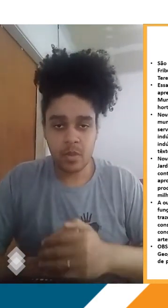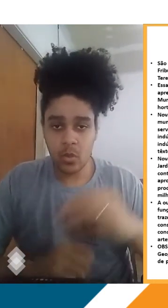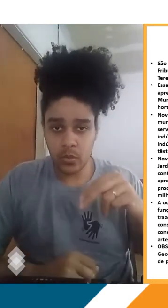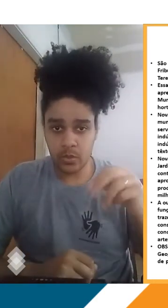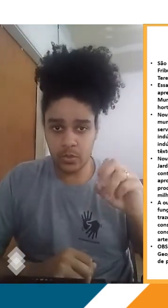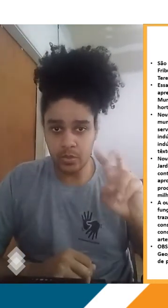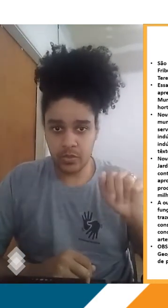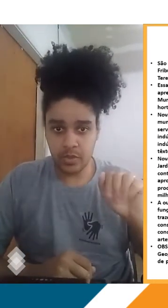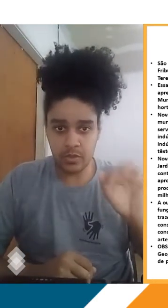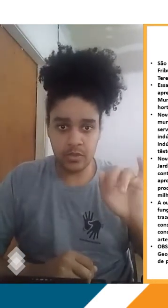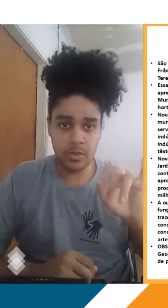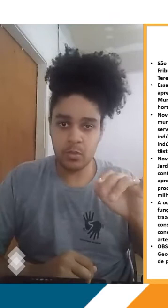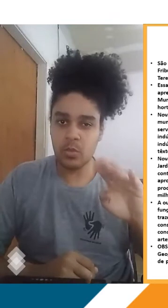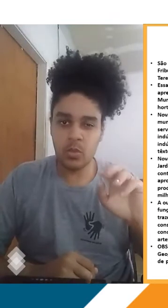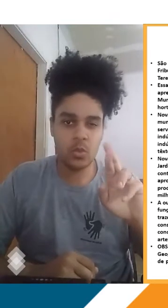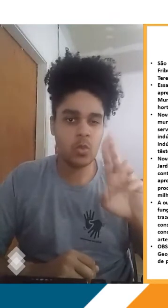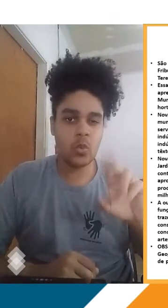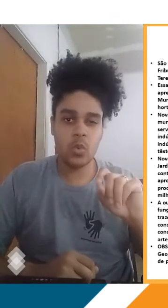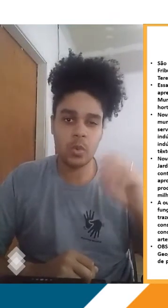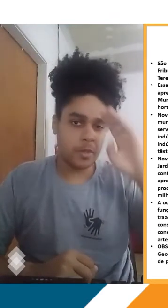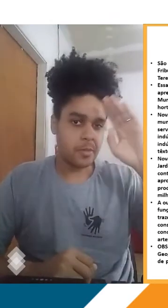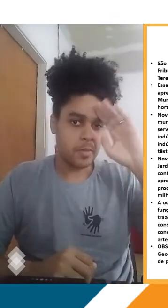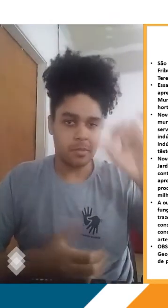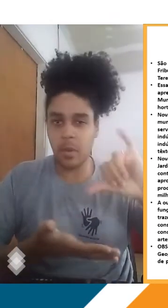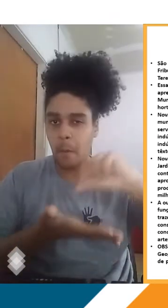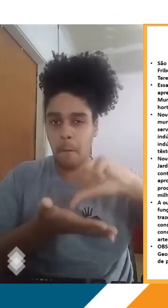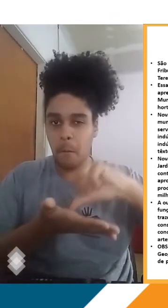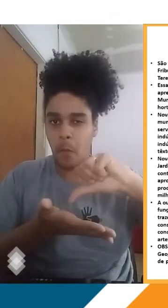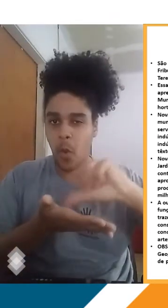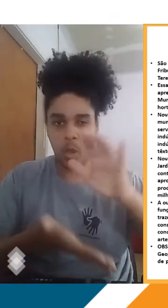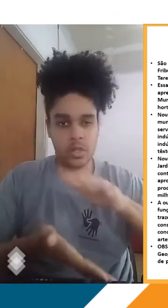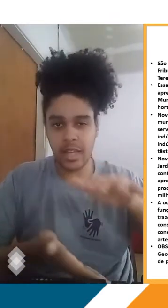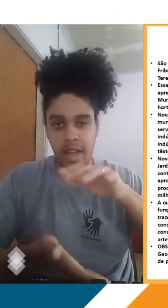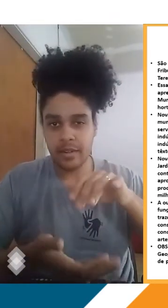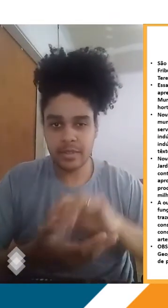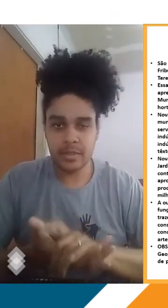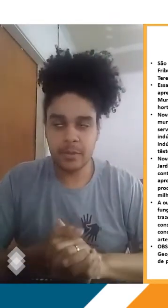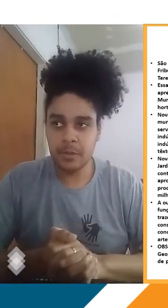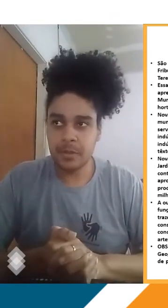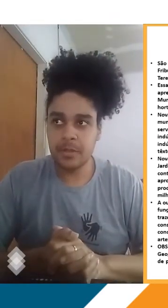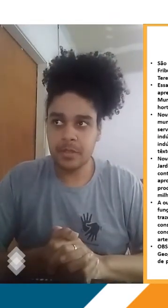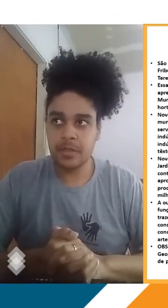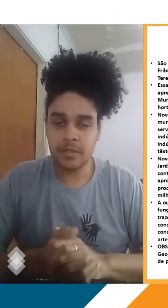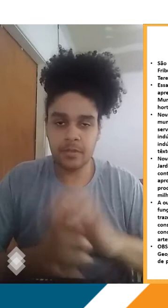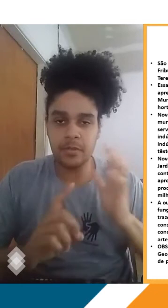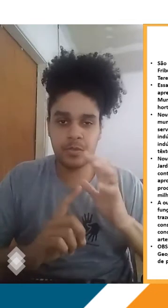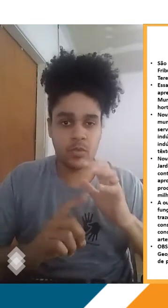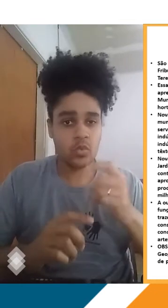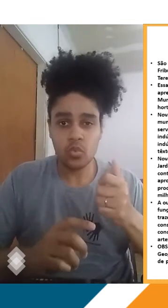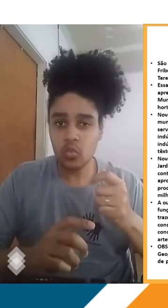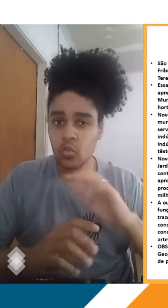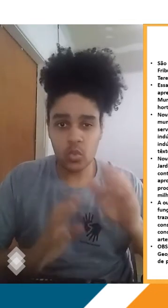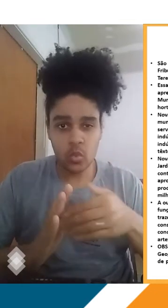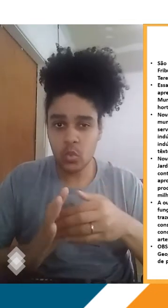Nova Friburgo se tornou o principal polo regional, desempenha funções industriais, de comércio e prestação de serviço, exercendo influência